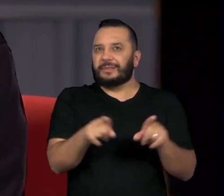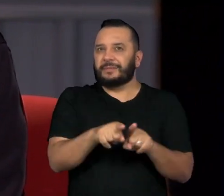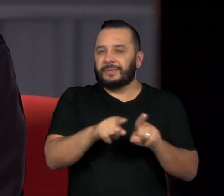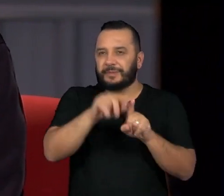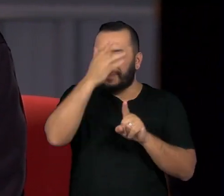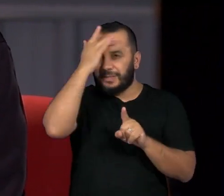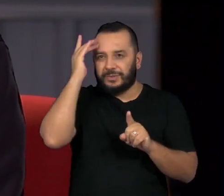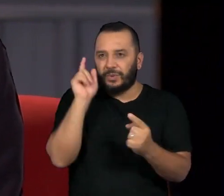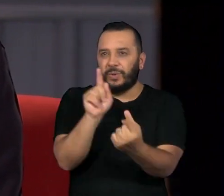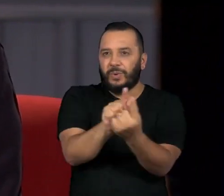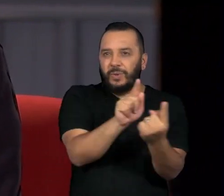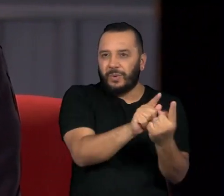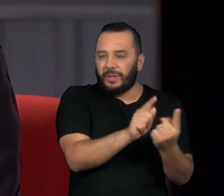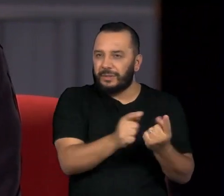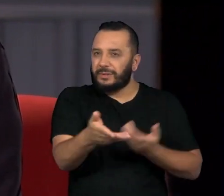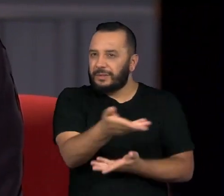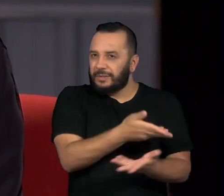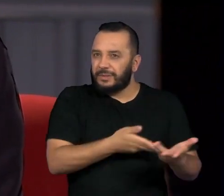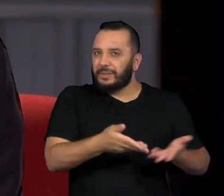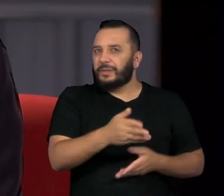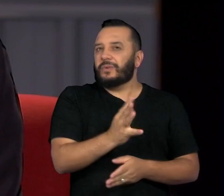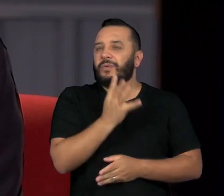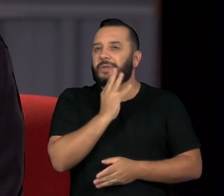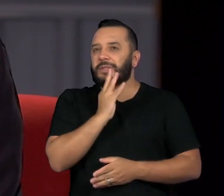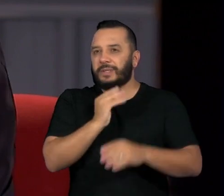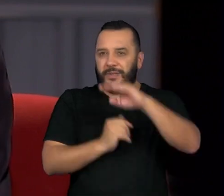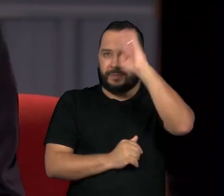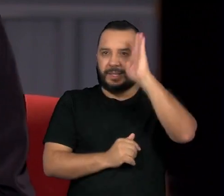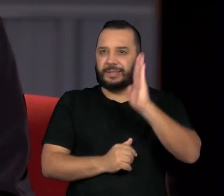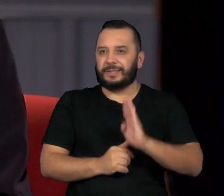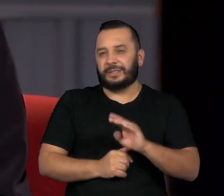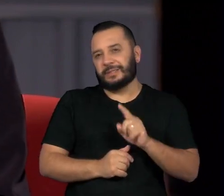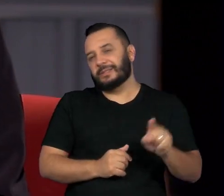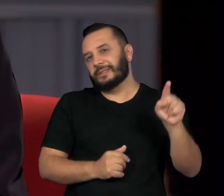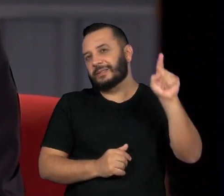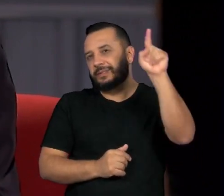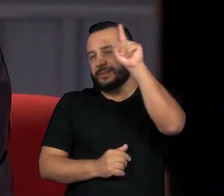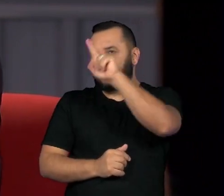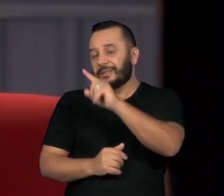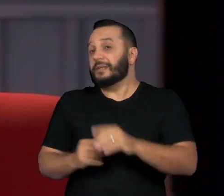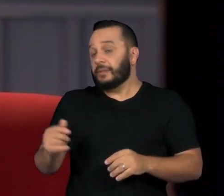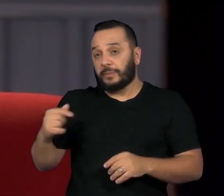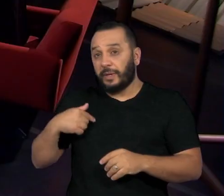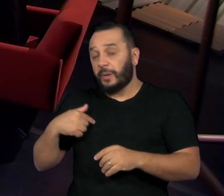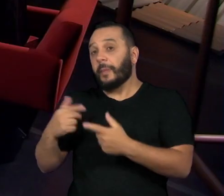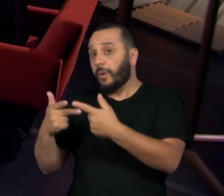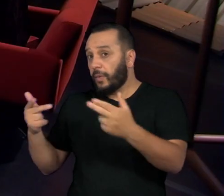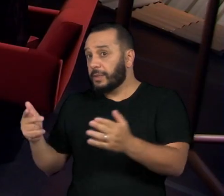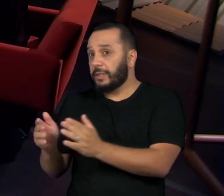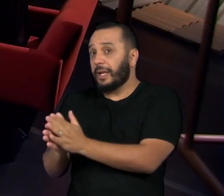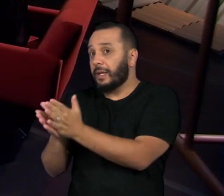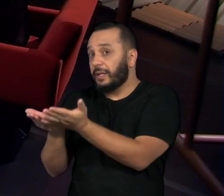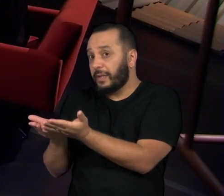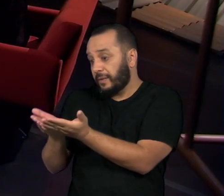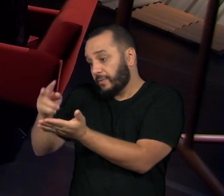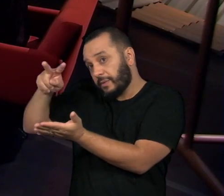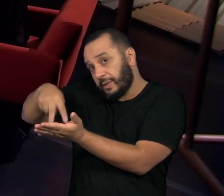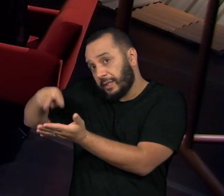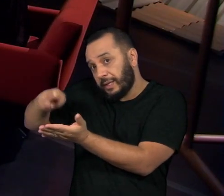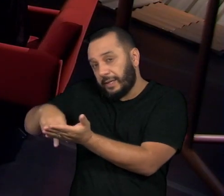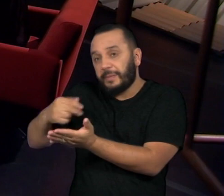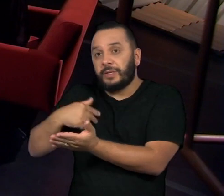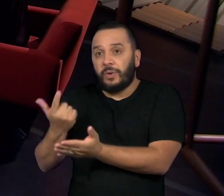com gente, conhecer esse Brasil em profundidade. Que uma coisa é ler os livros de história, outra coisa é você estar viver, lá, né, como